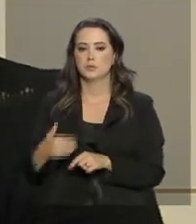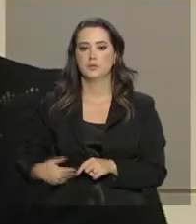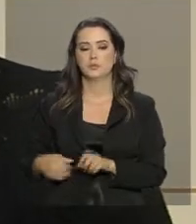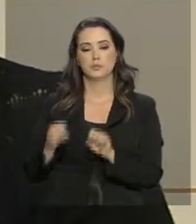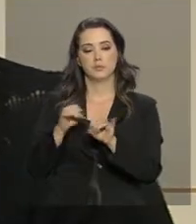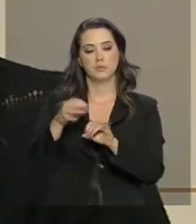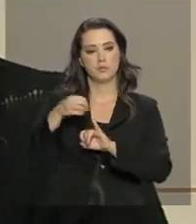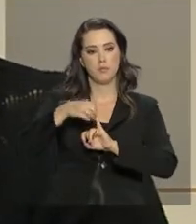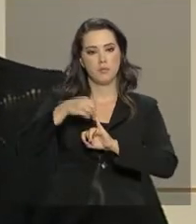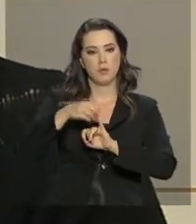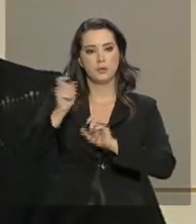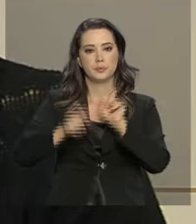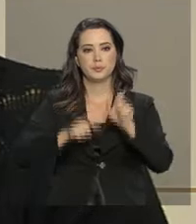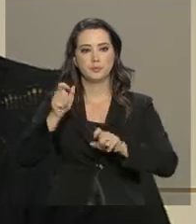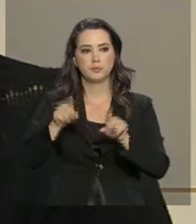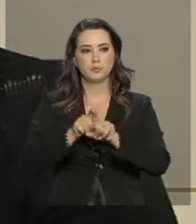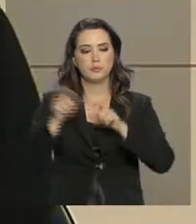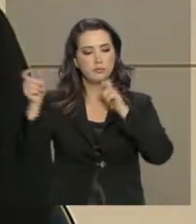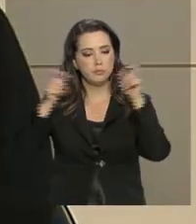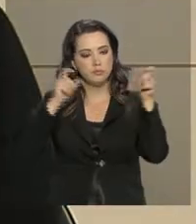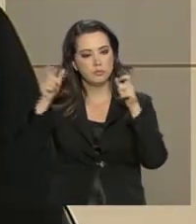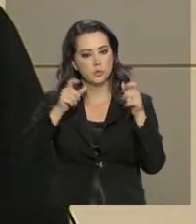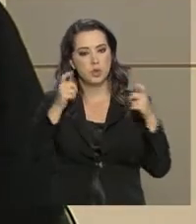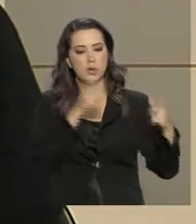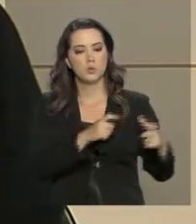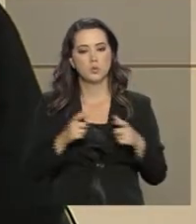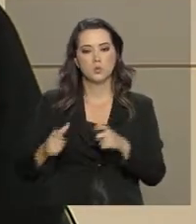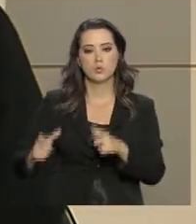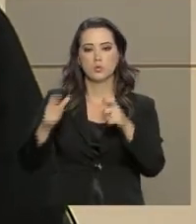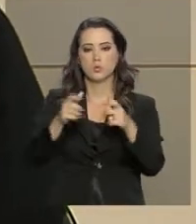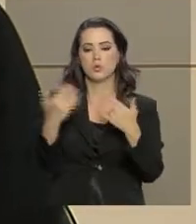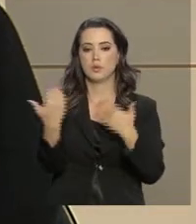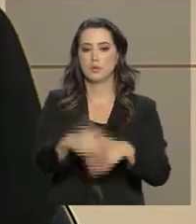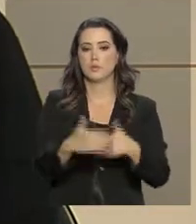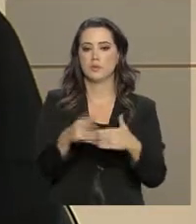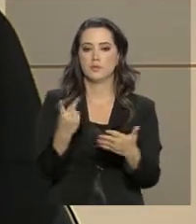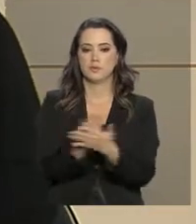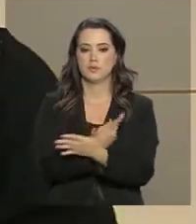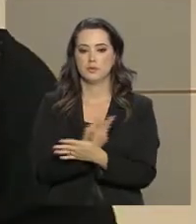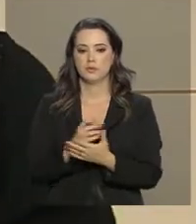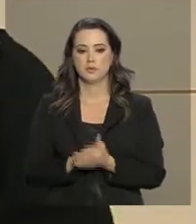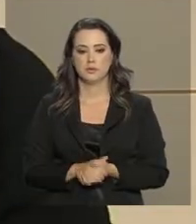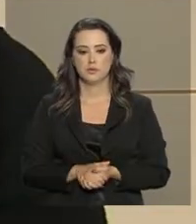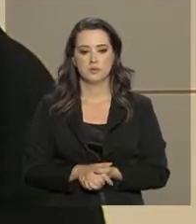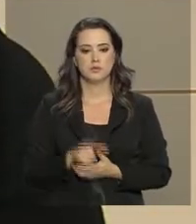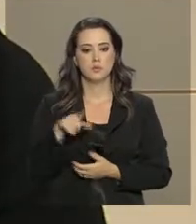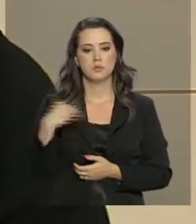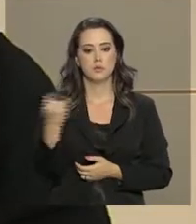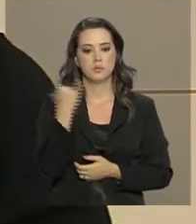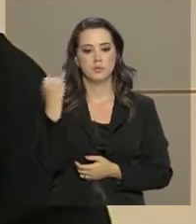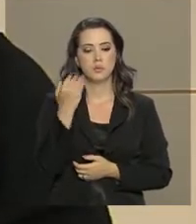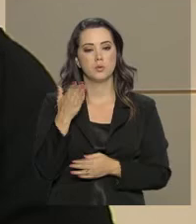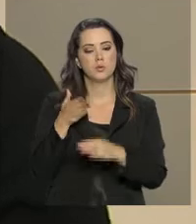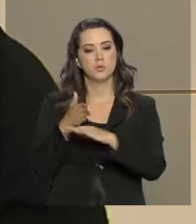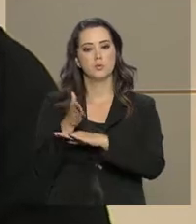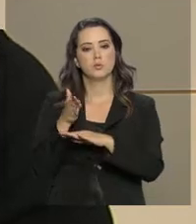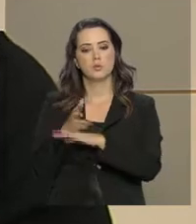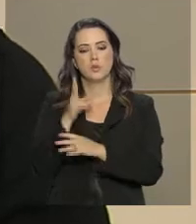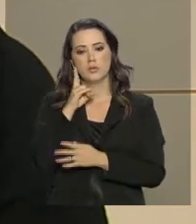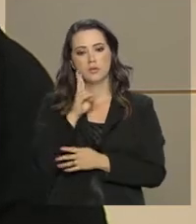é que os estudantes fiquem atentos aos locais onde as provas serão realizadas é muito importante que eles acessem